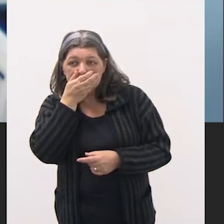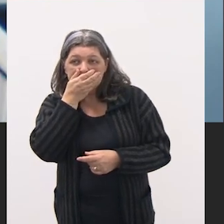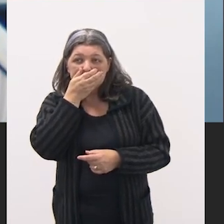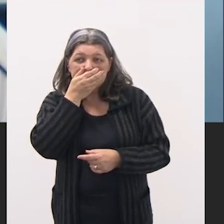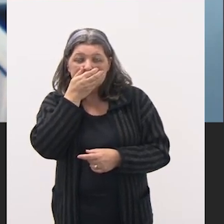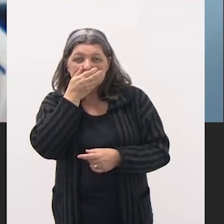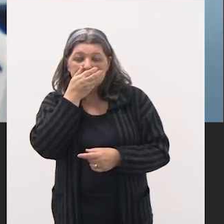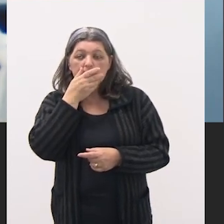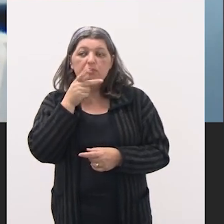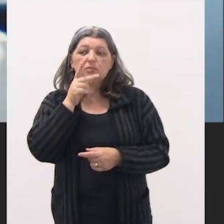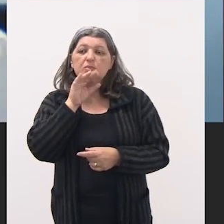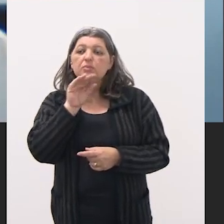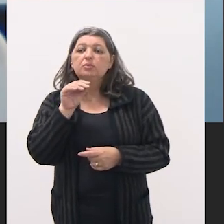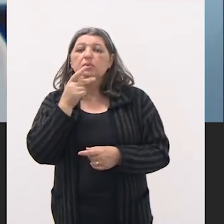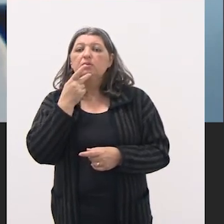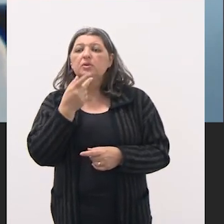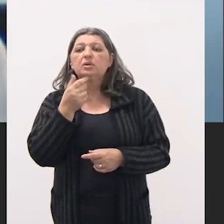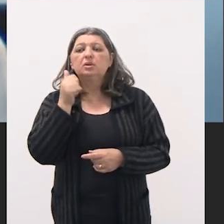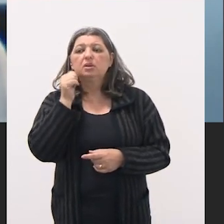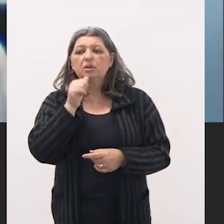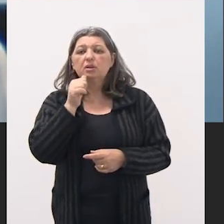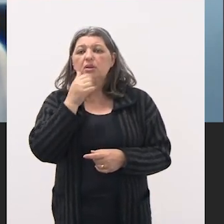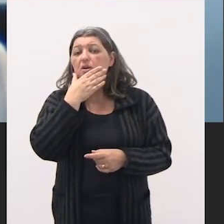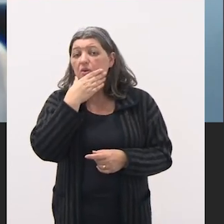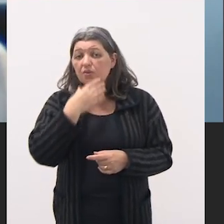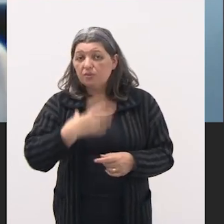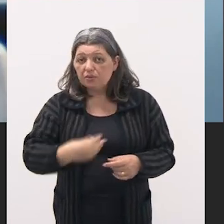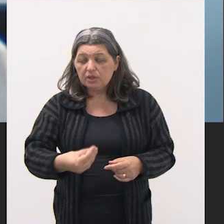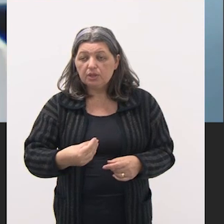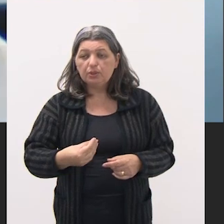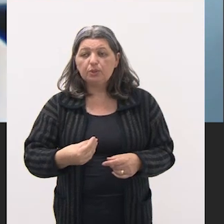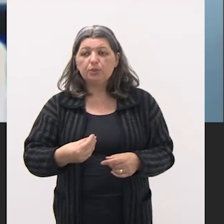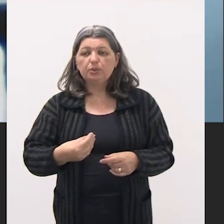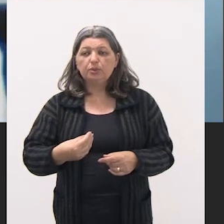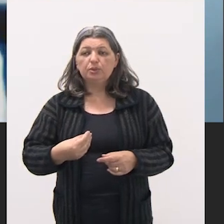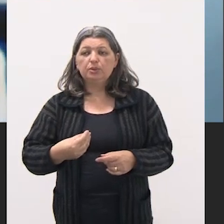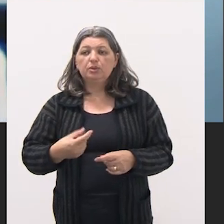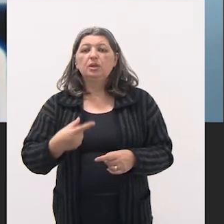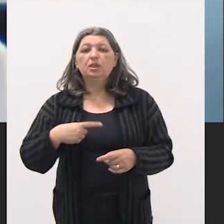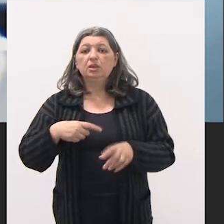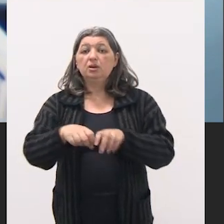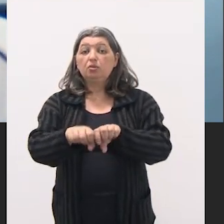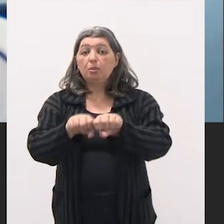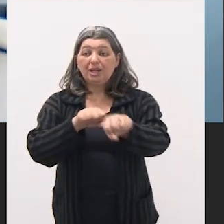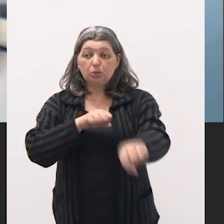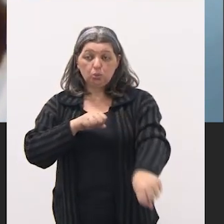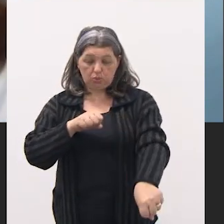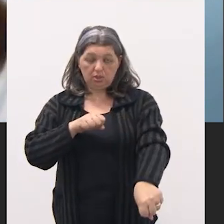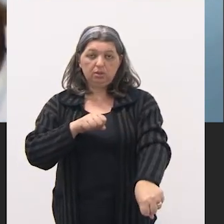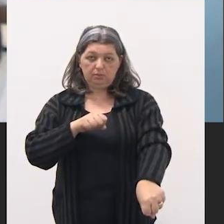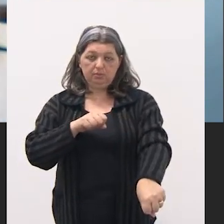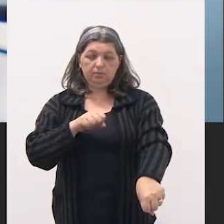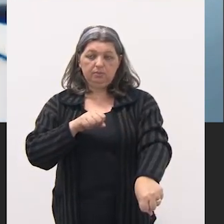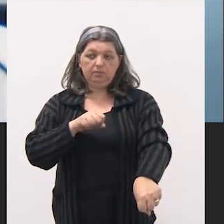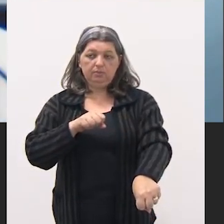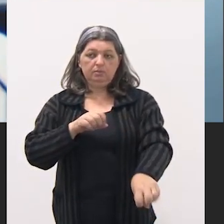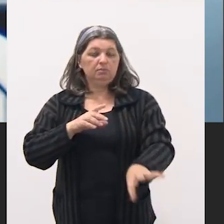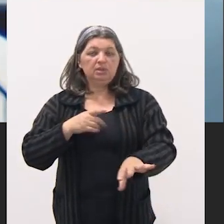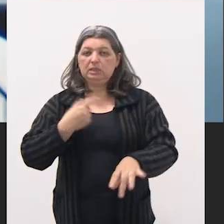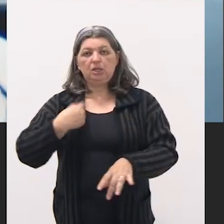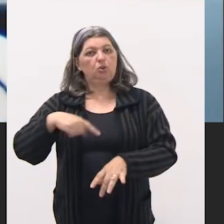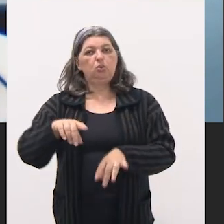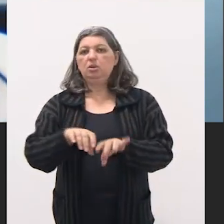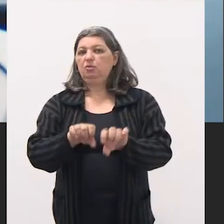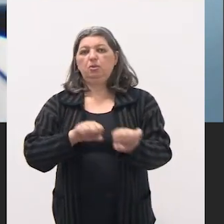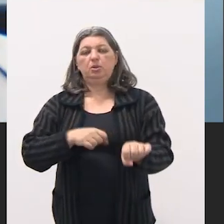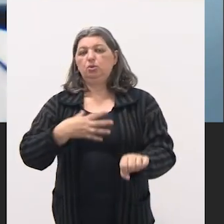tinha um filho, e que esse filho ia ter a formatura do filho, ia ter a formatura, e que ela não iria na